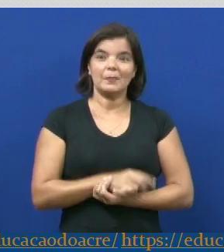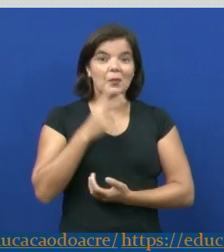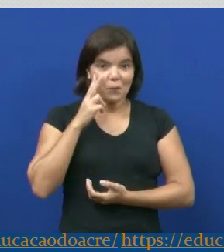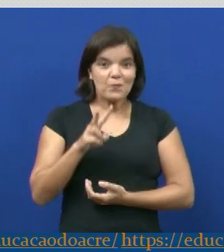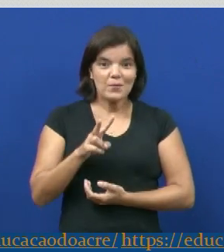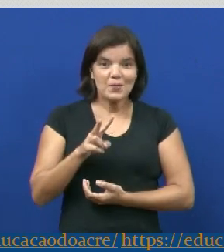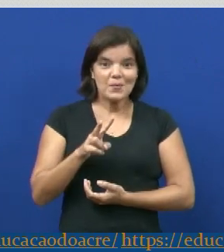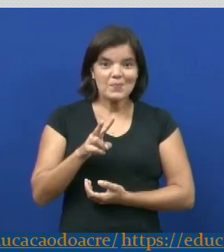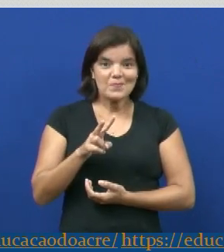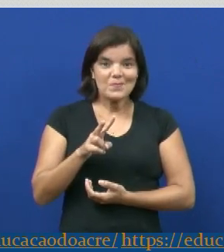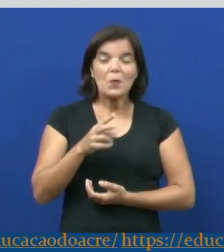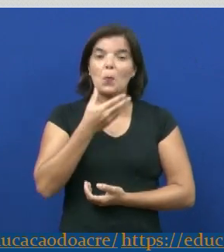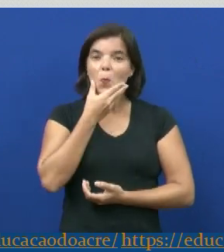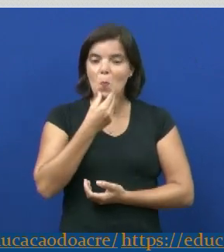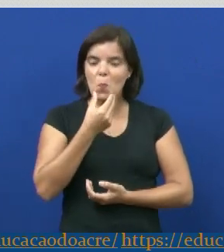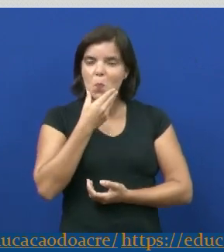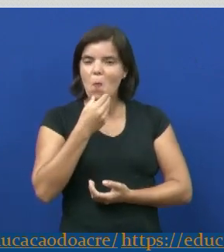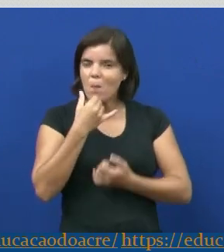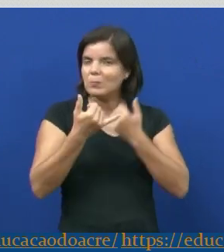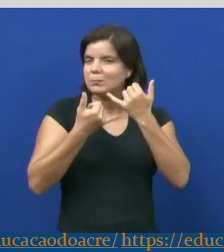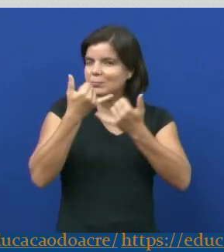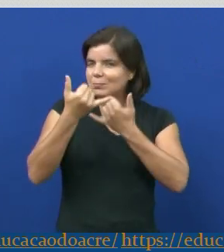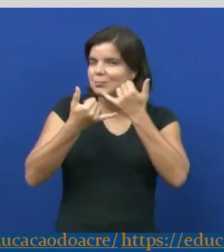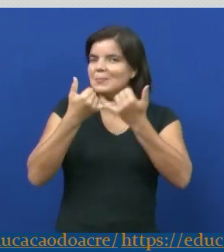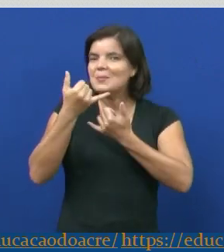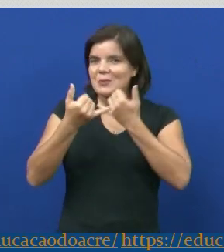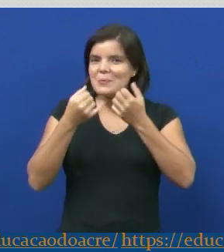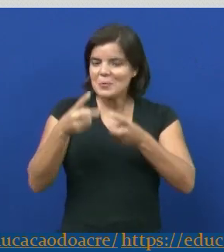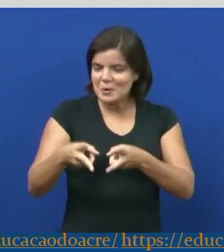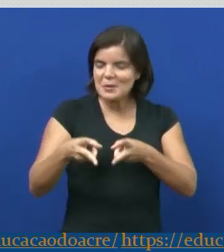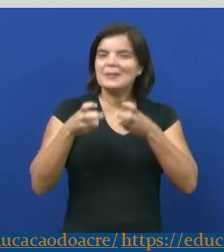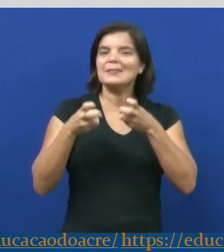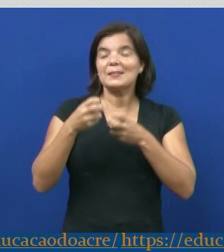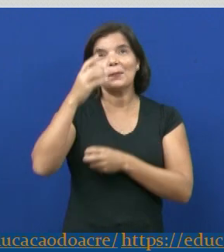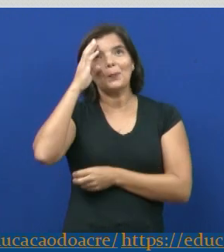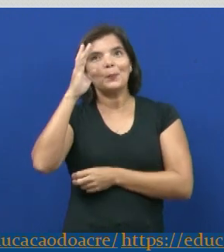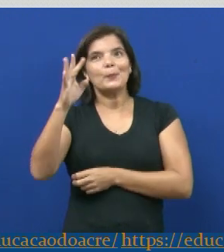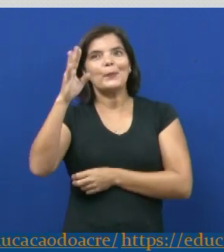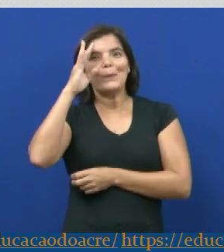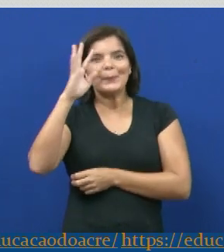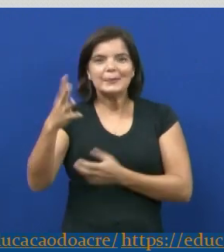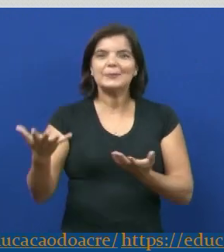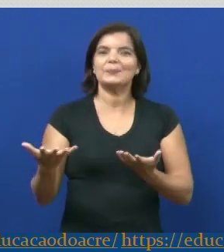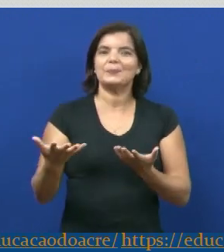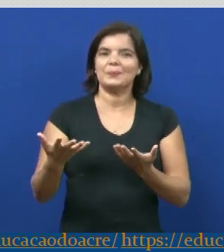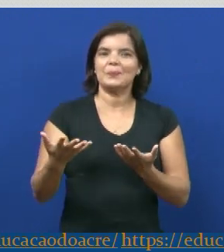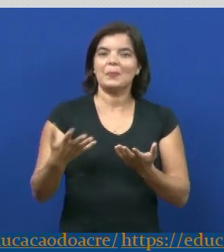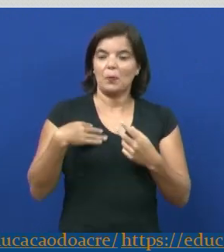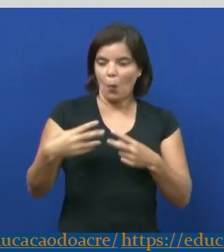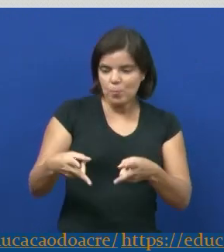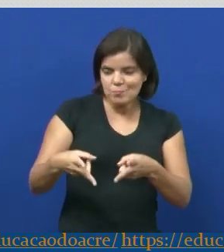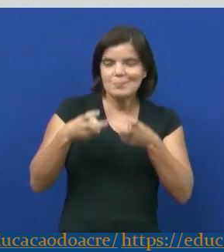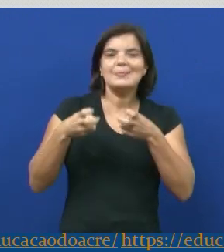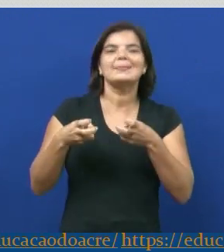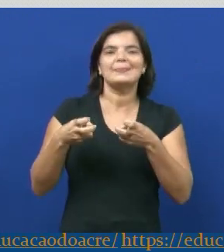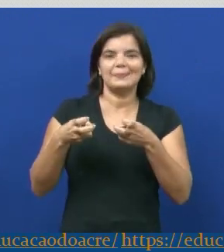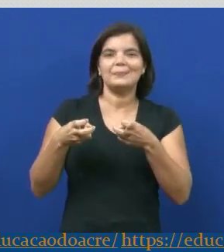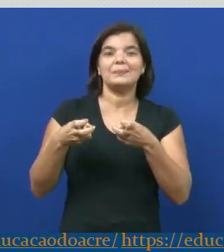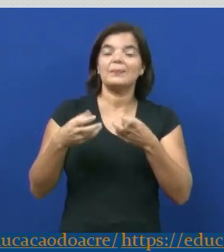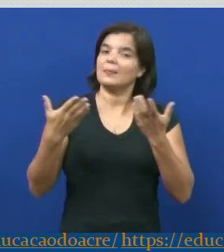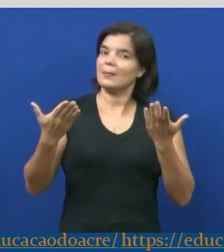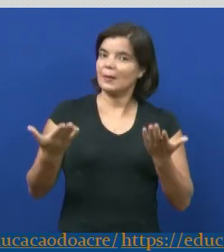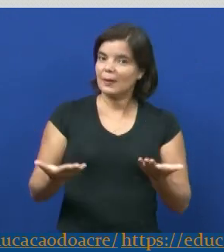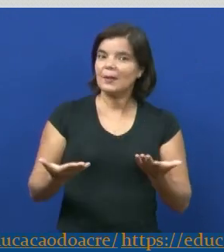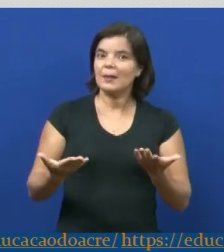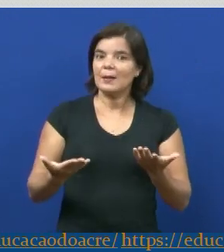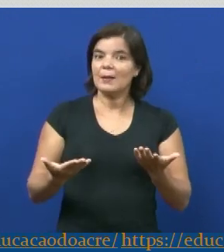Viu só como o artista brinca com a sua imaginação, com a sua percepção?